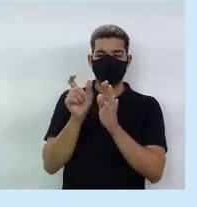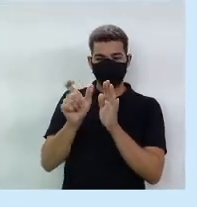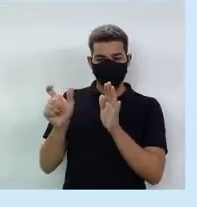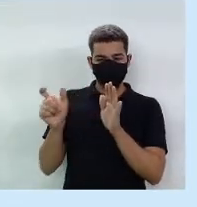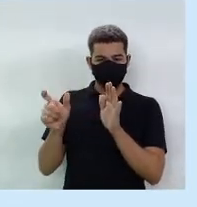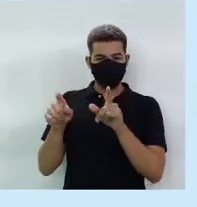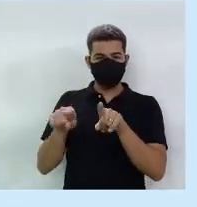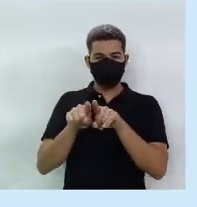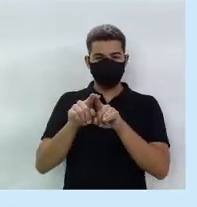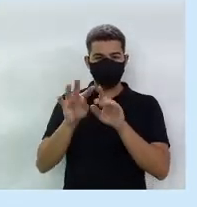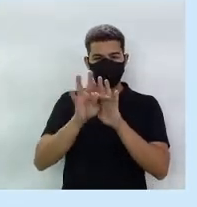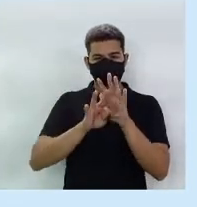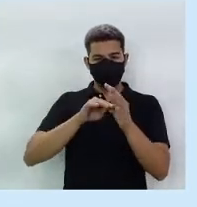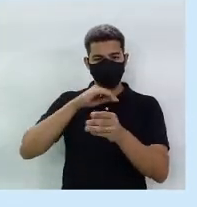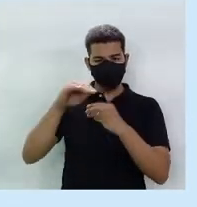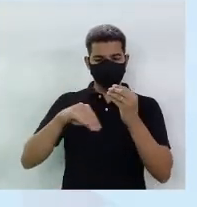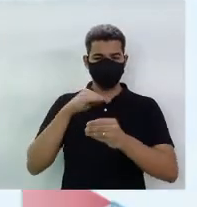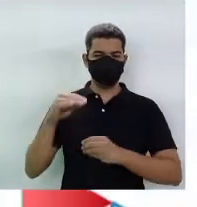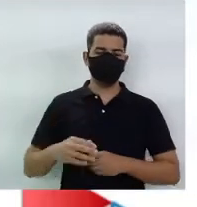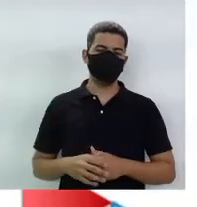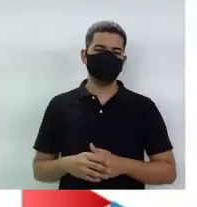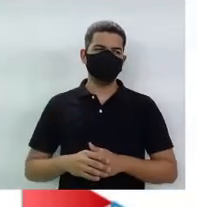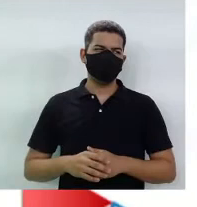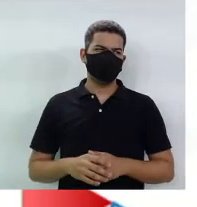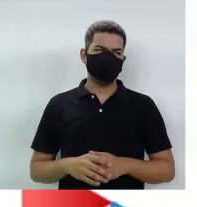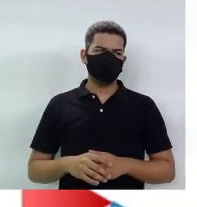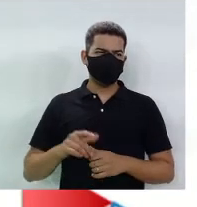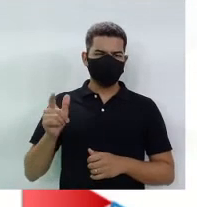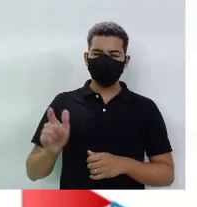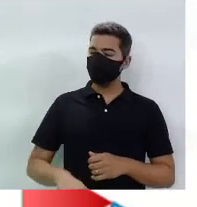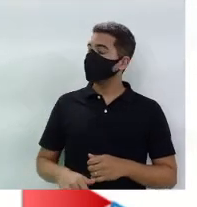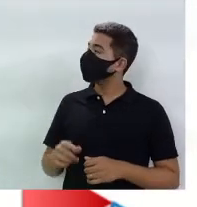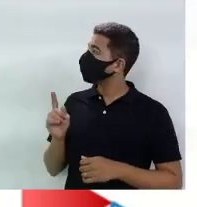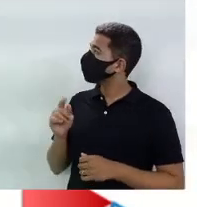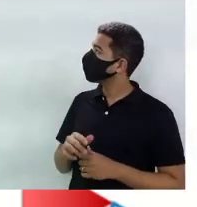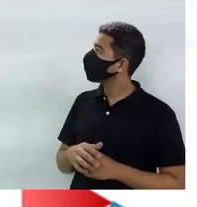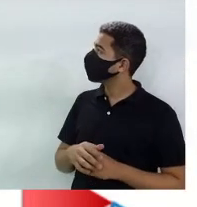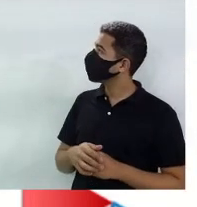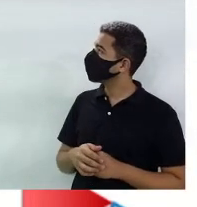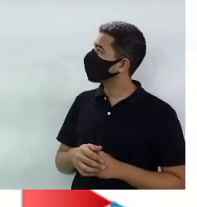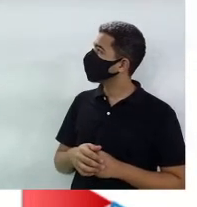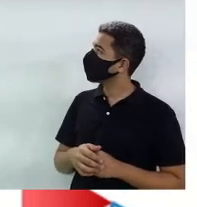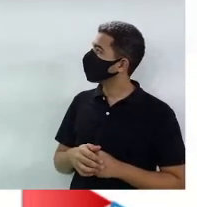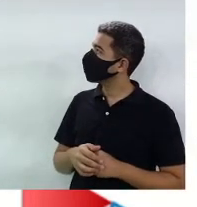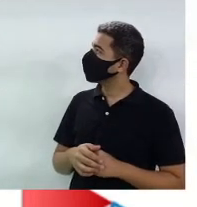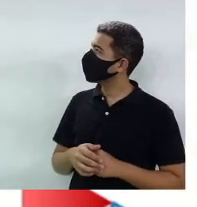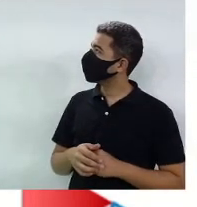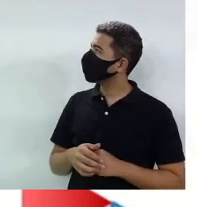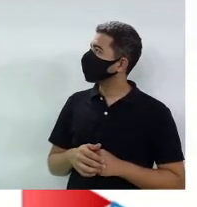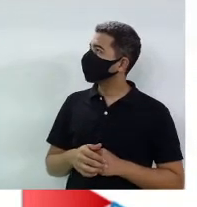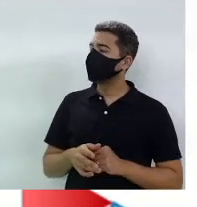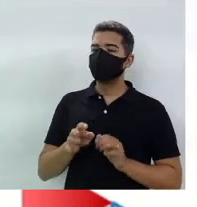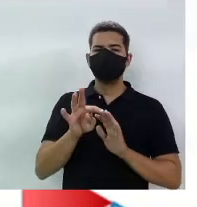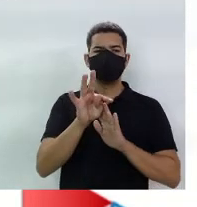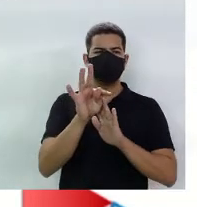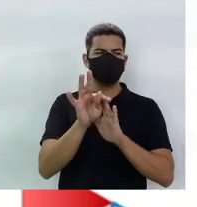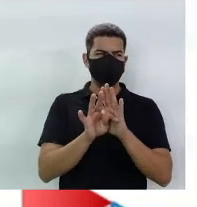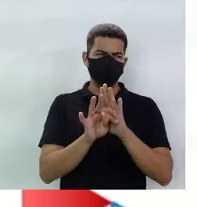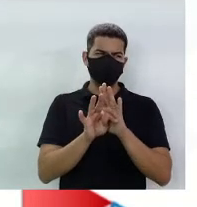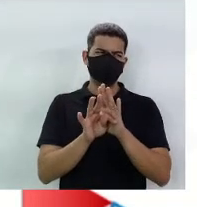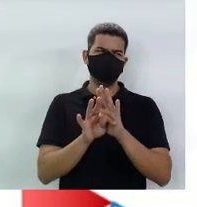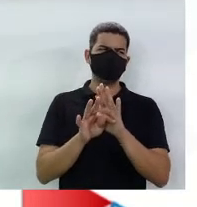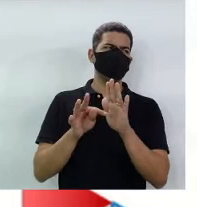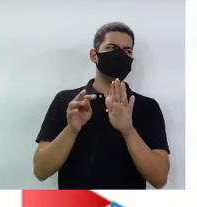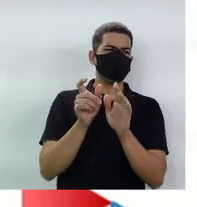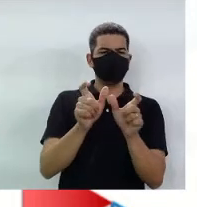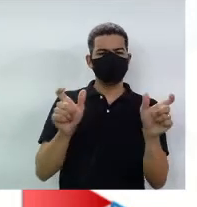verbal. Olhem só na tela que eu trago para vocês, estudantes. Além da linguagem verbal e não verbal, há a linguagem